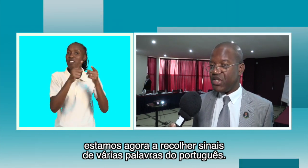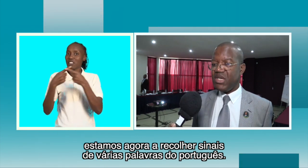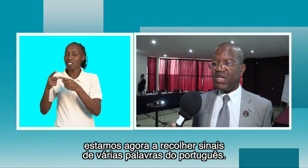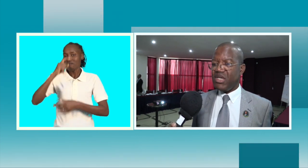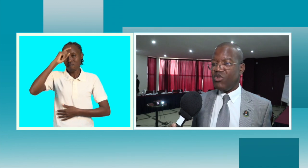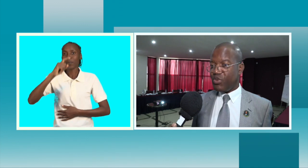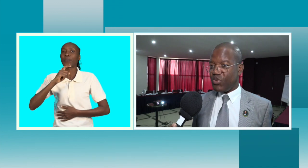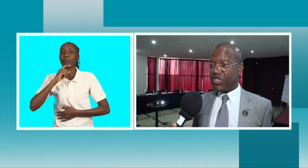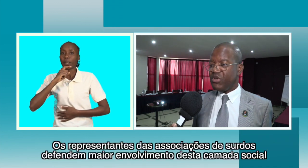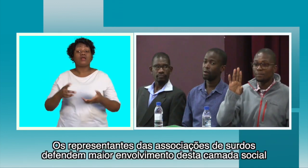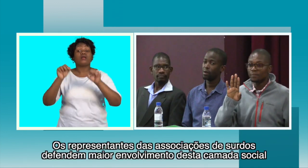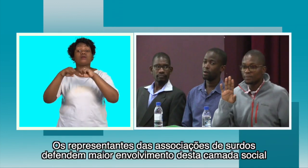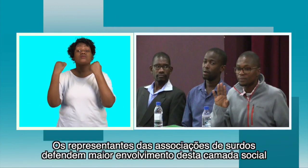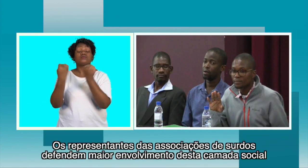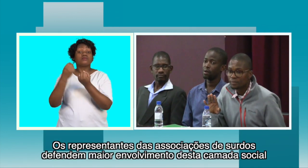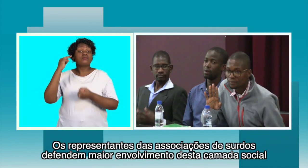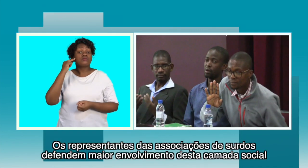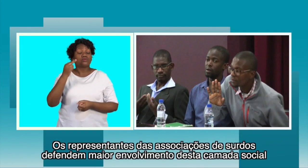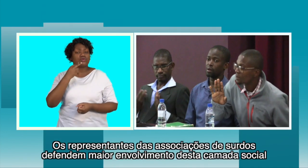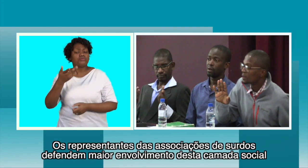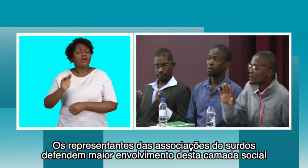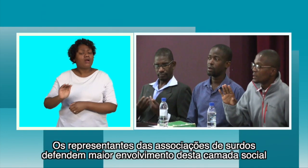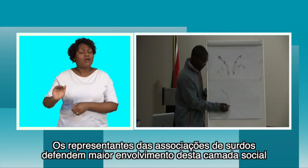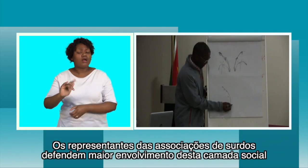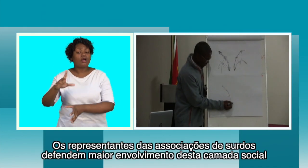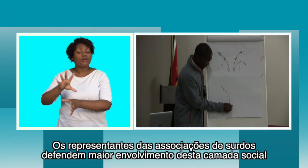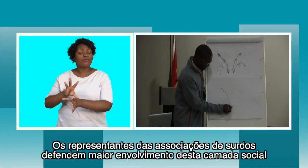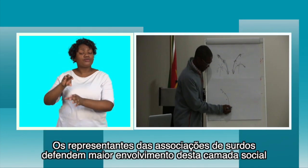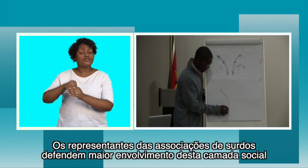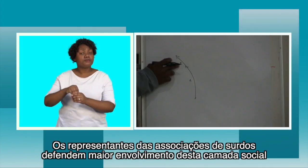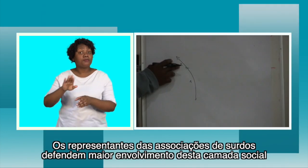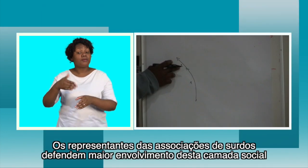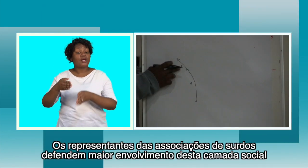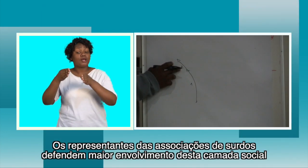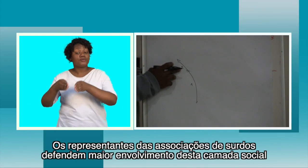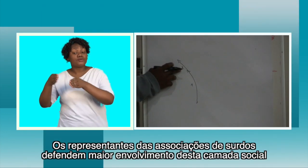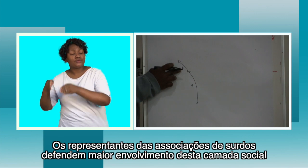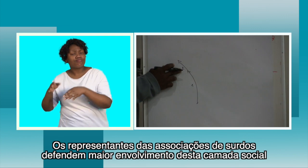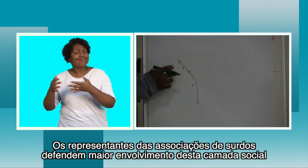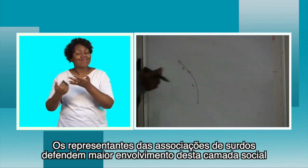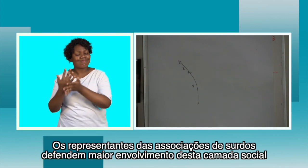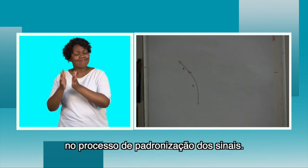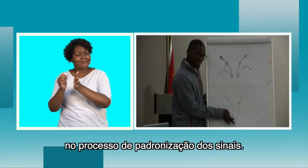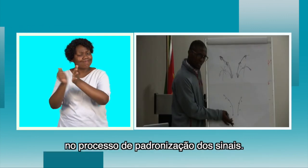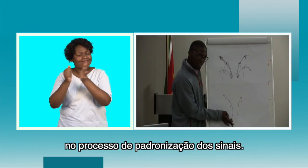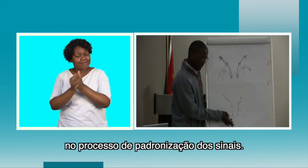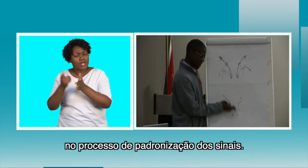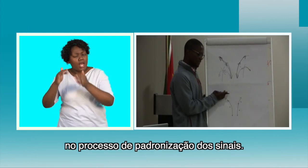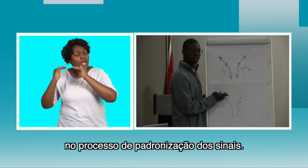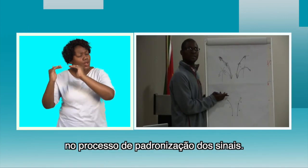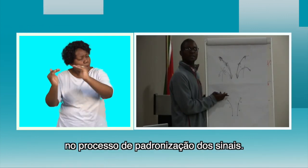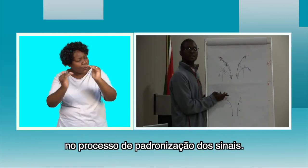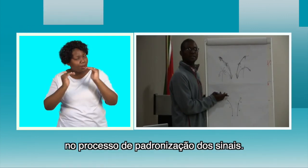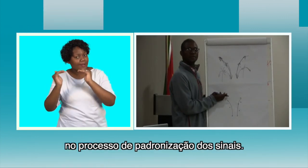palavras do português. Os representantes das associações de surdos defendem maior envolvimento desta camada social no